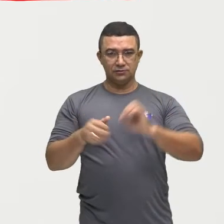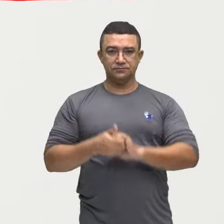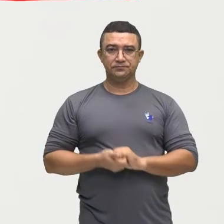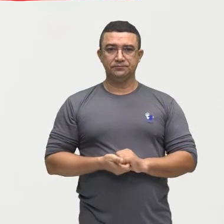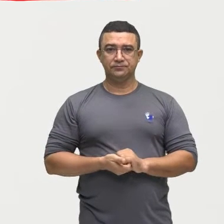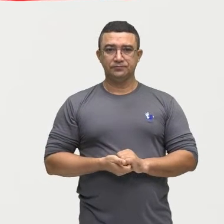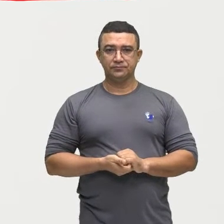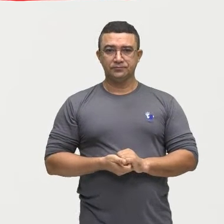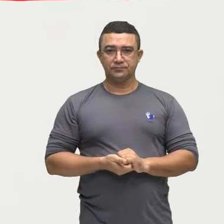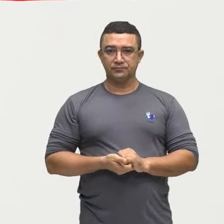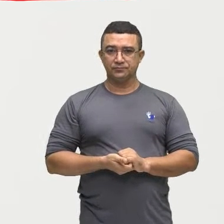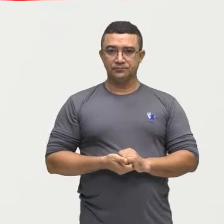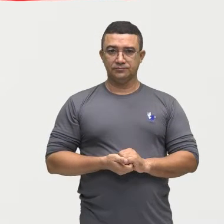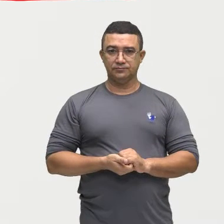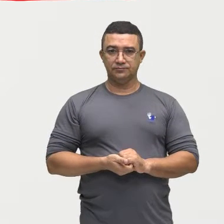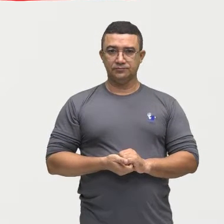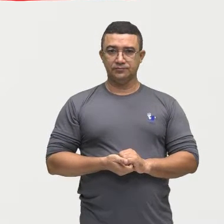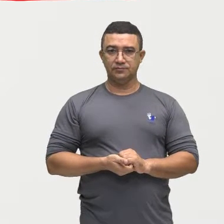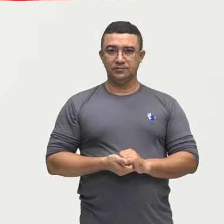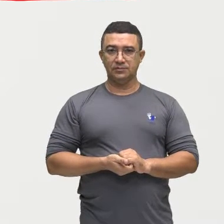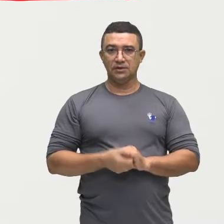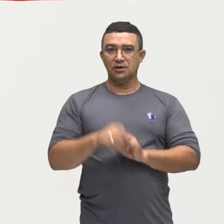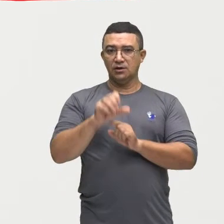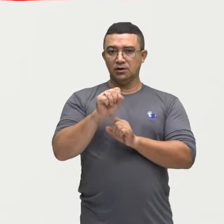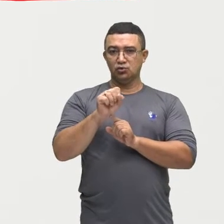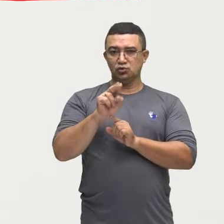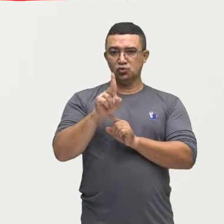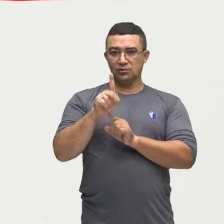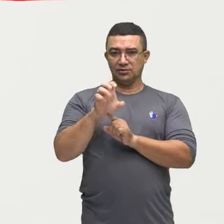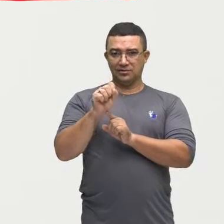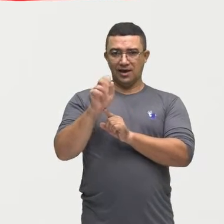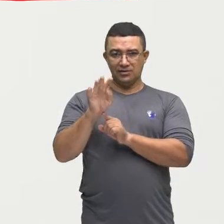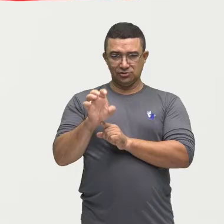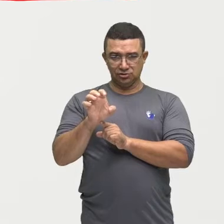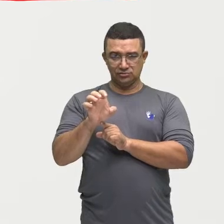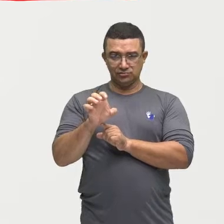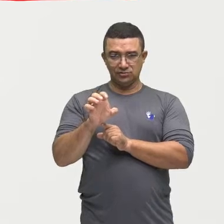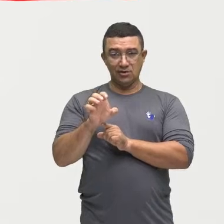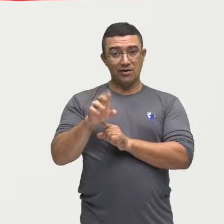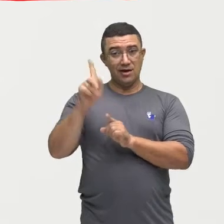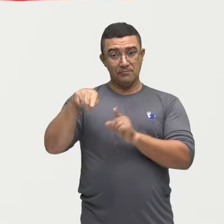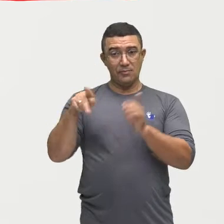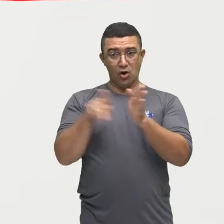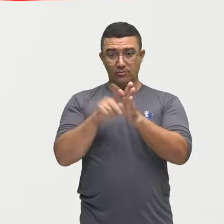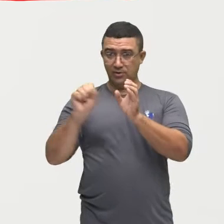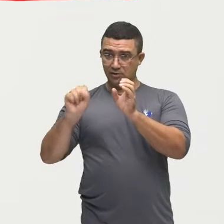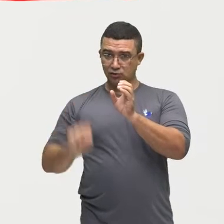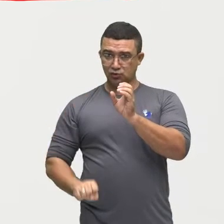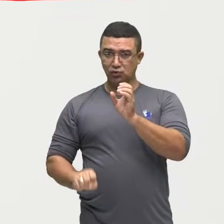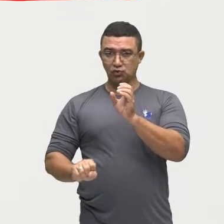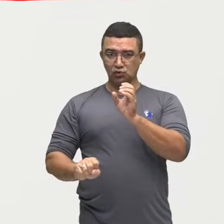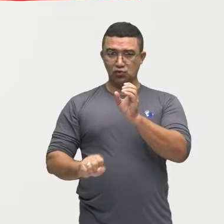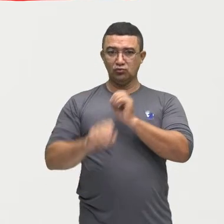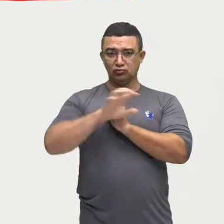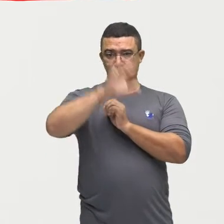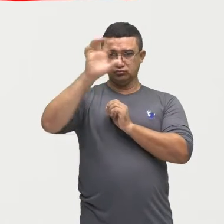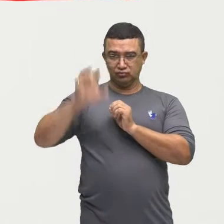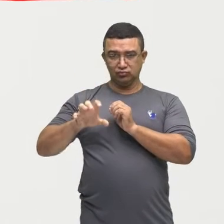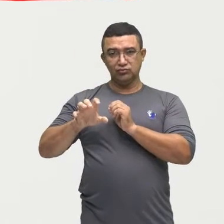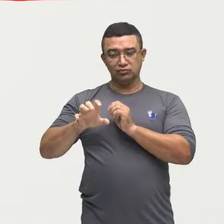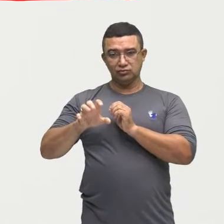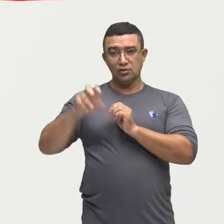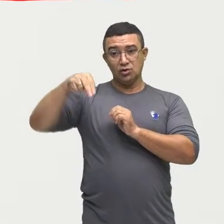região. Com a região sudeste, já vai ficar ali ao sul da região